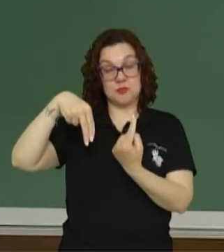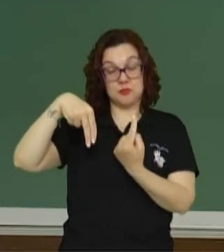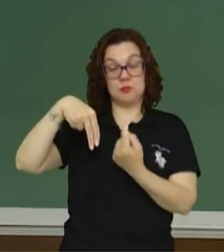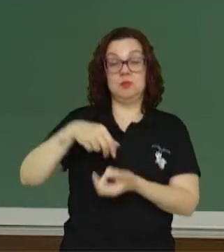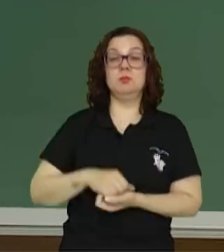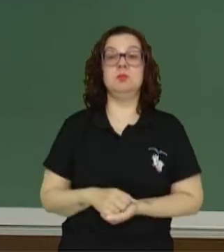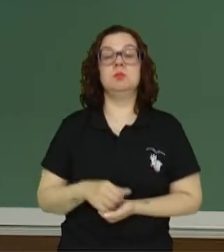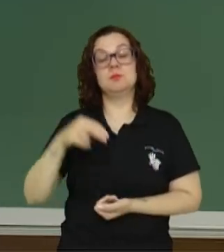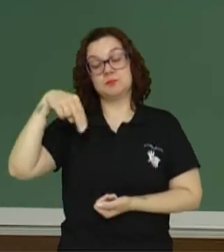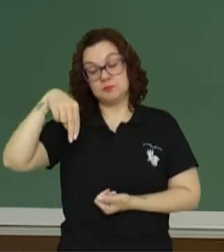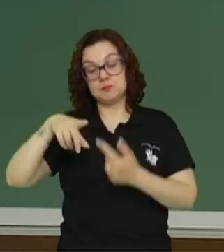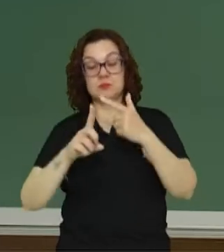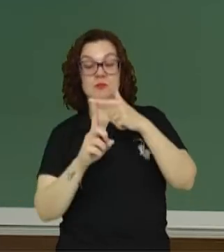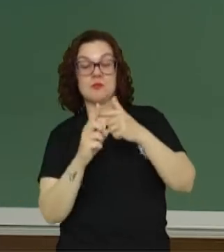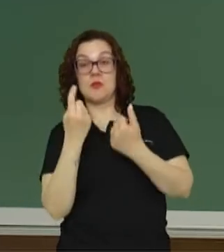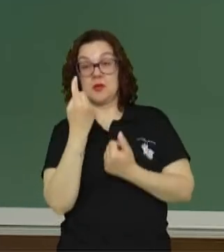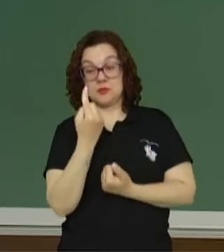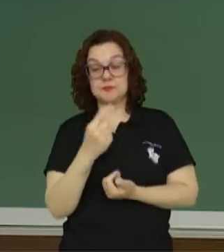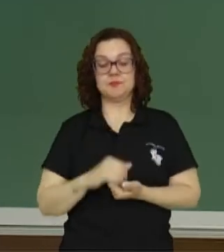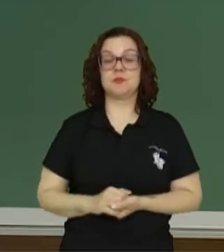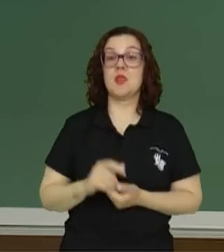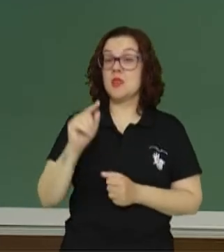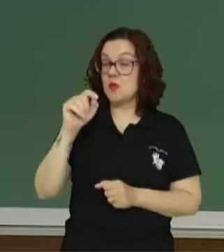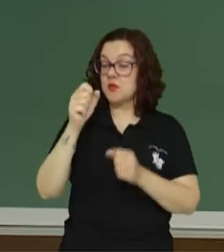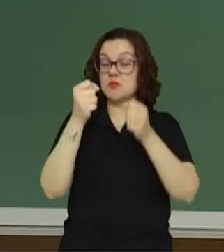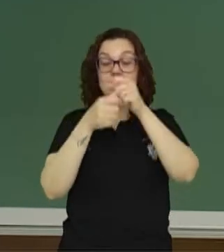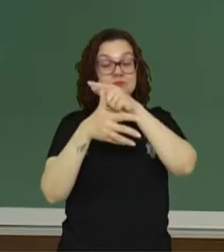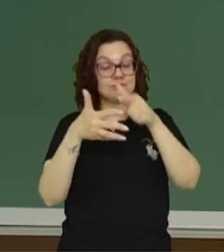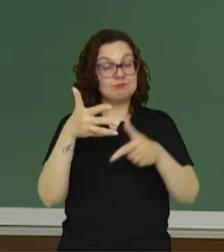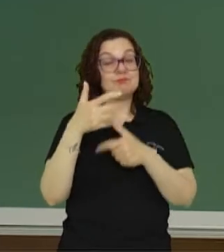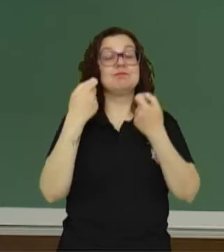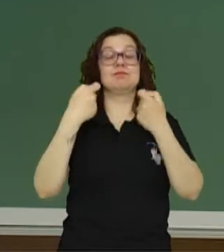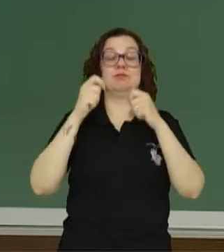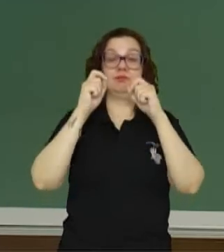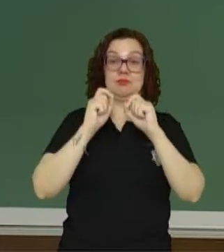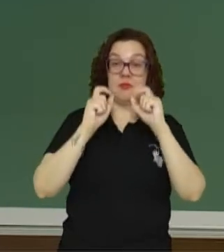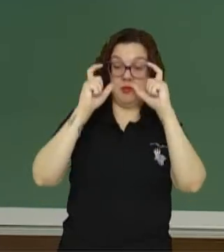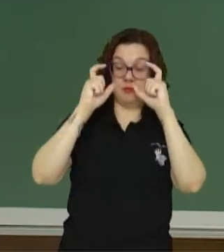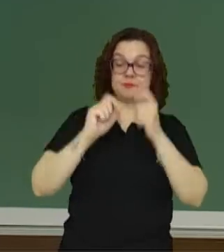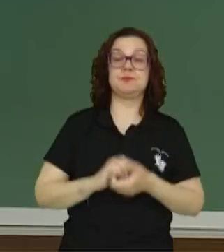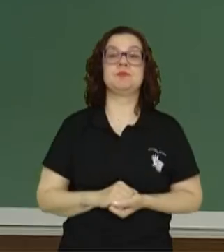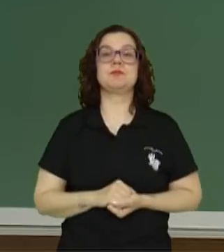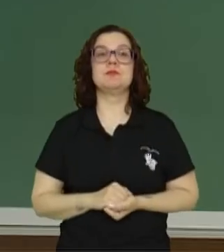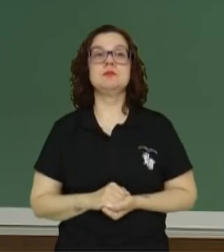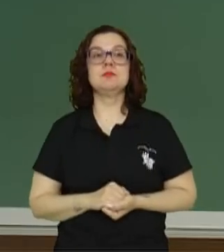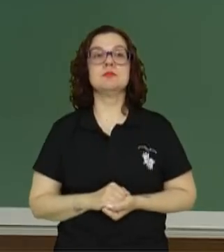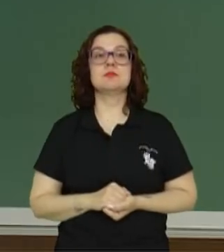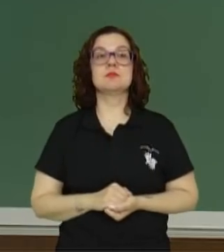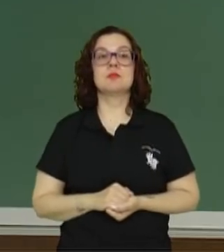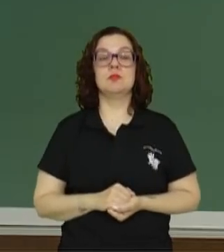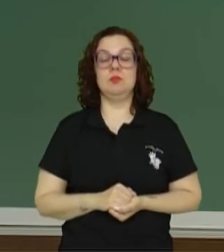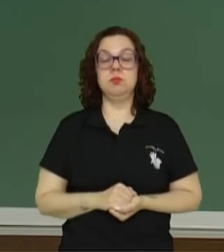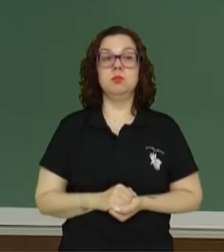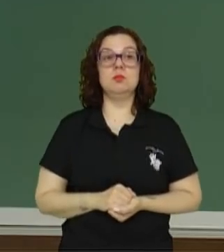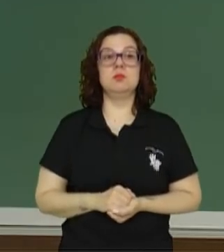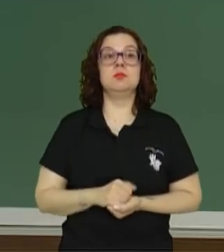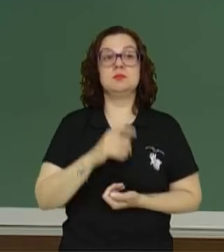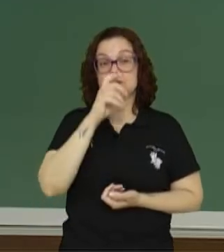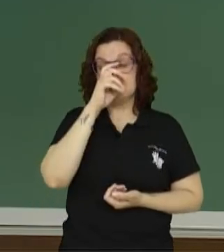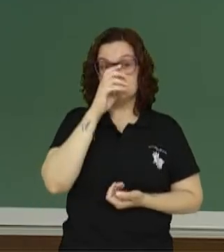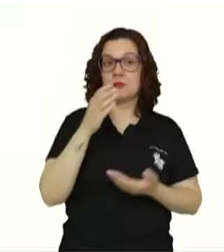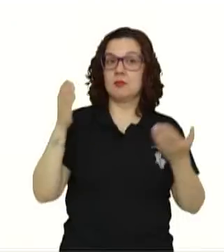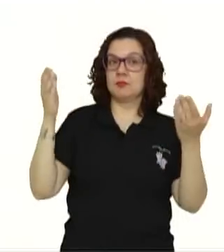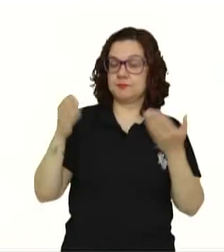trabalhar com n mais 1. Tudo isso são detalhes que agora vocês têm que começar a prestar mais atenção.